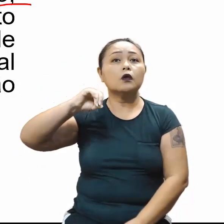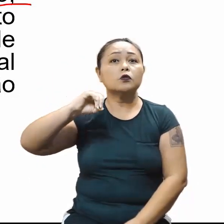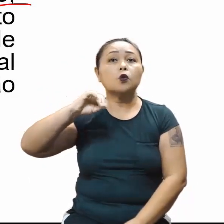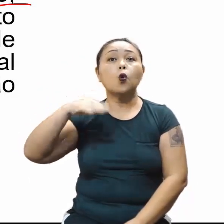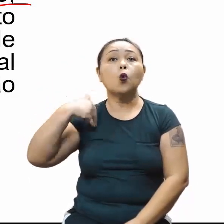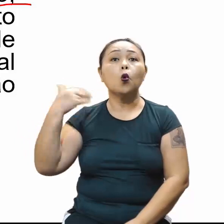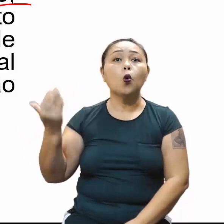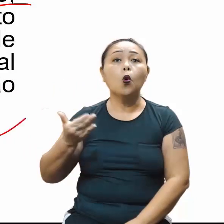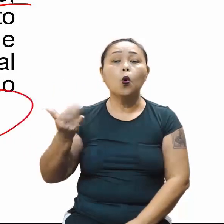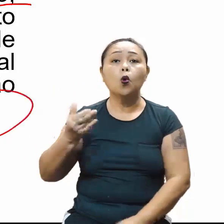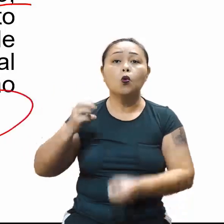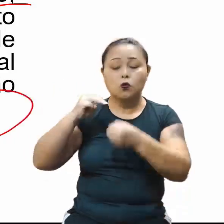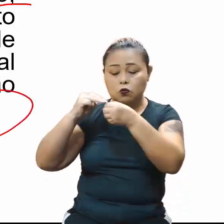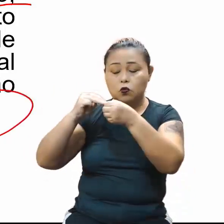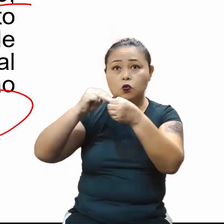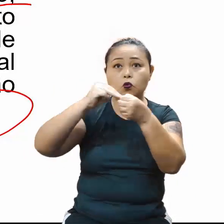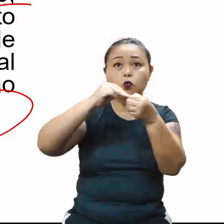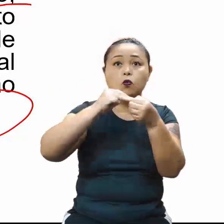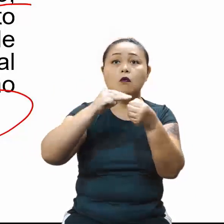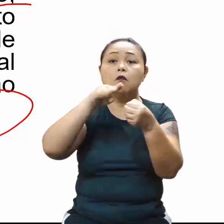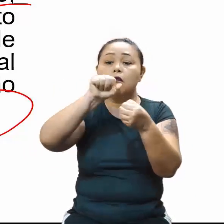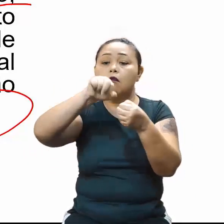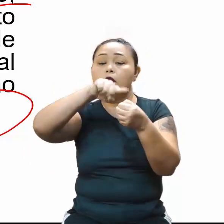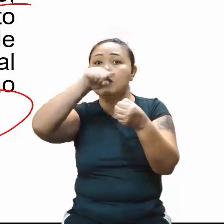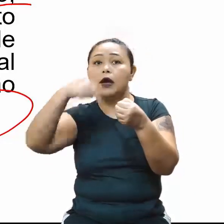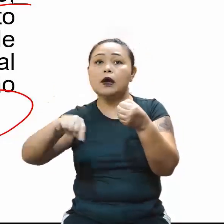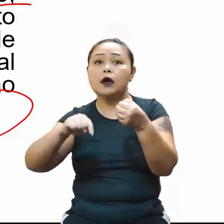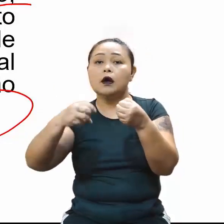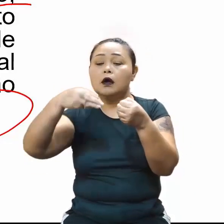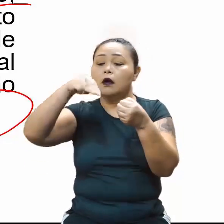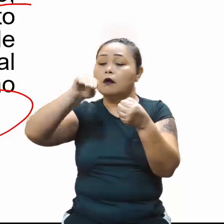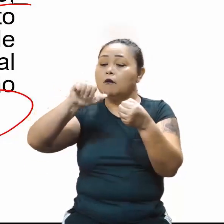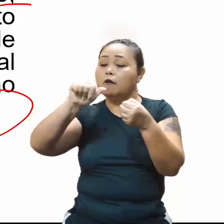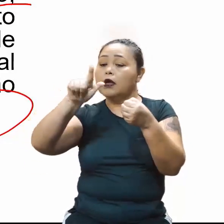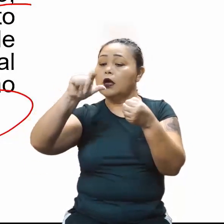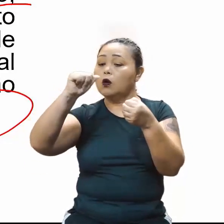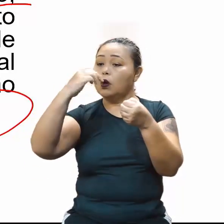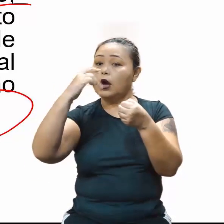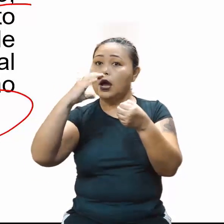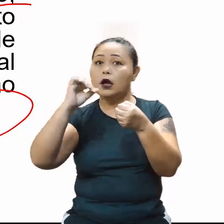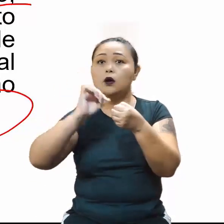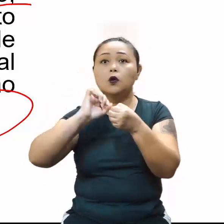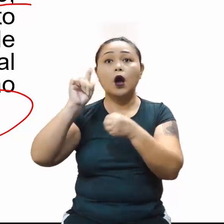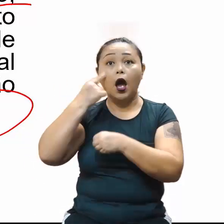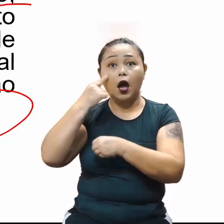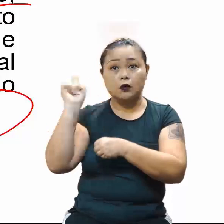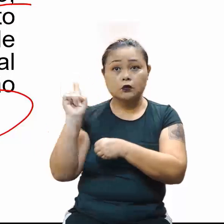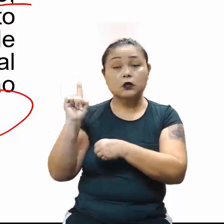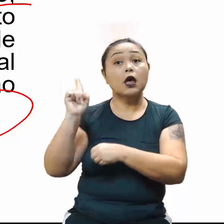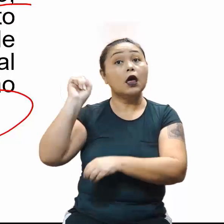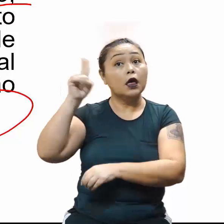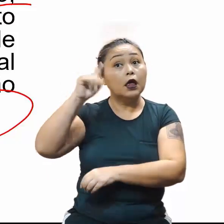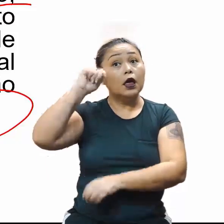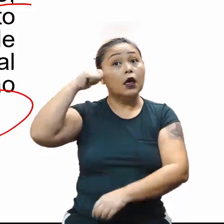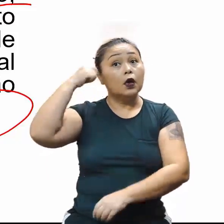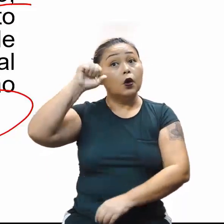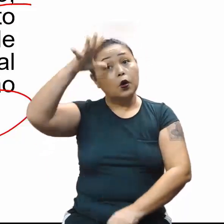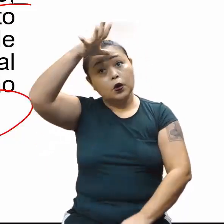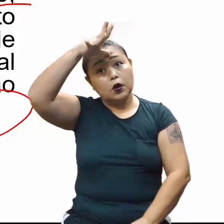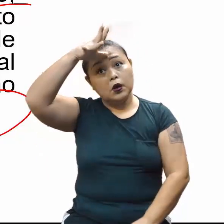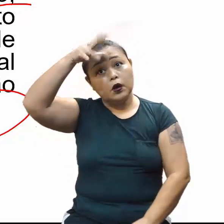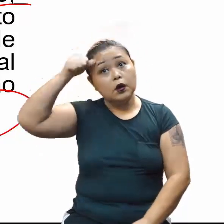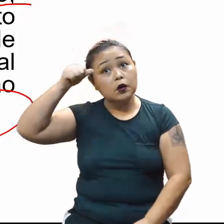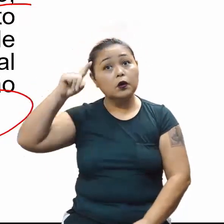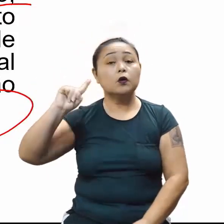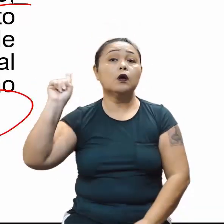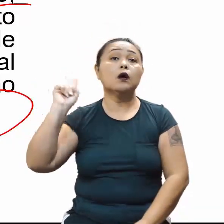Então, Rondon é do Mato Grosso do Sul. Inclusive, olha aqui na tela para vocês, aqui esse museu que eu mostro para vocês, esse